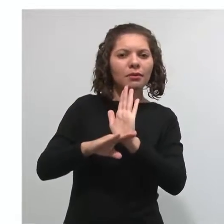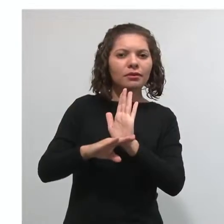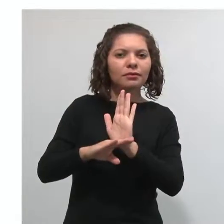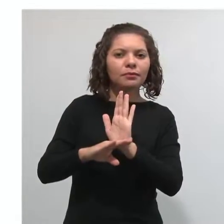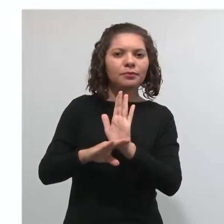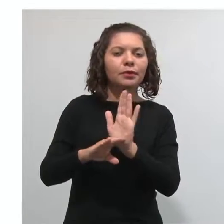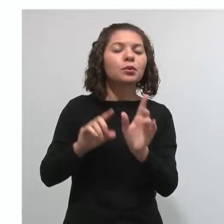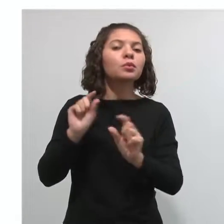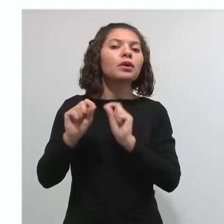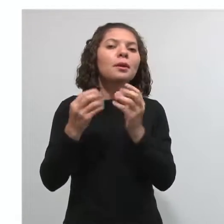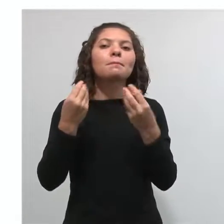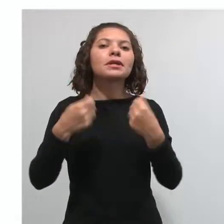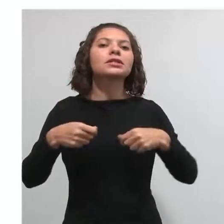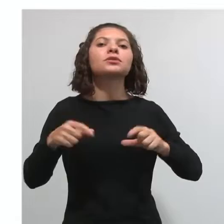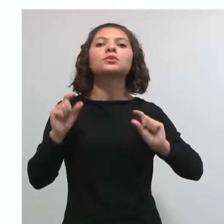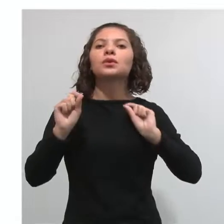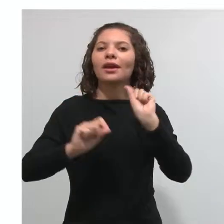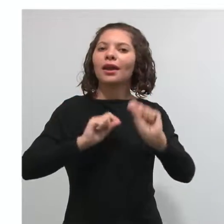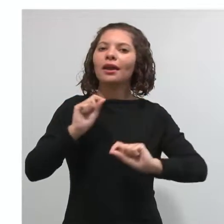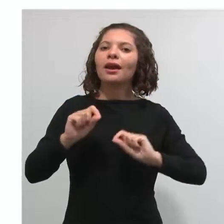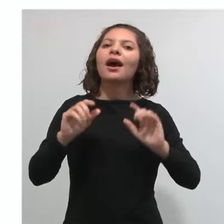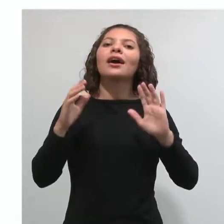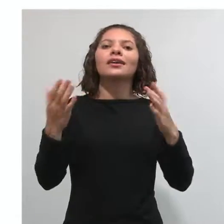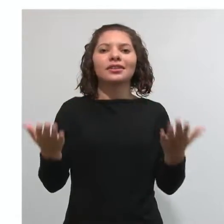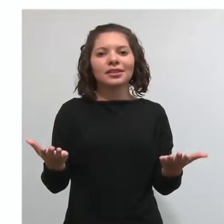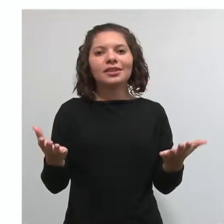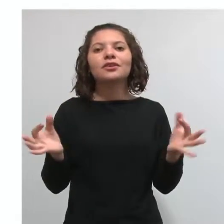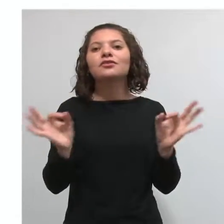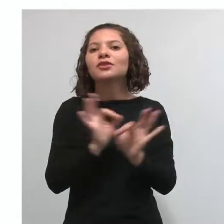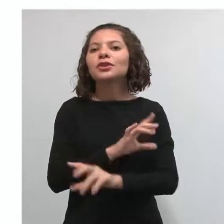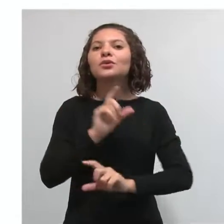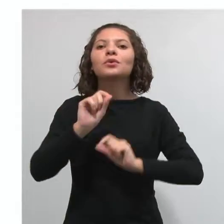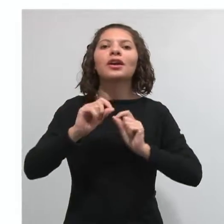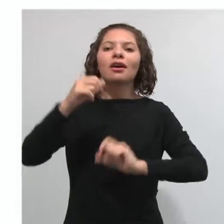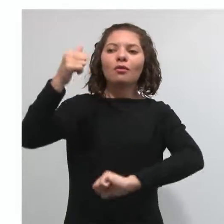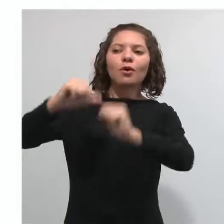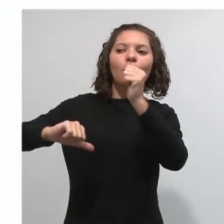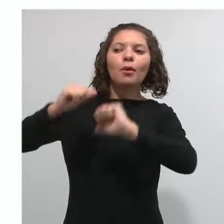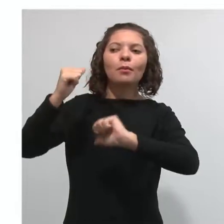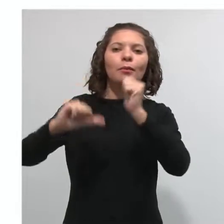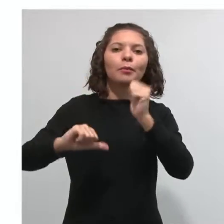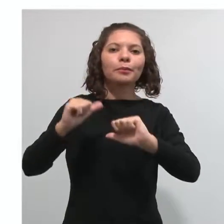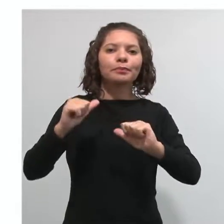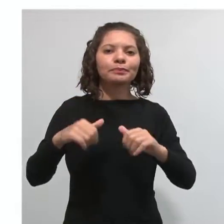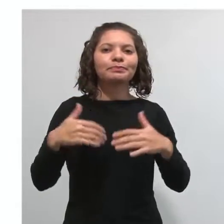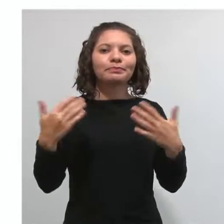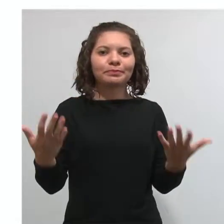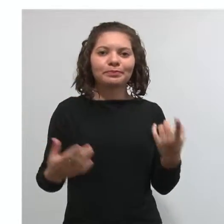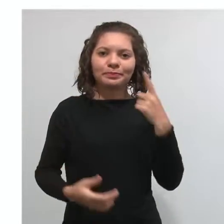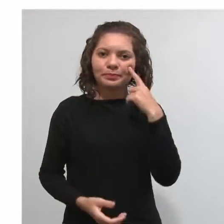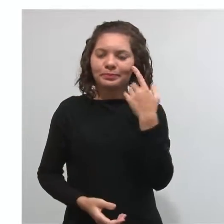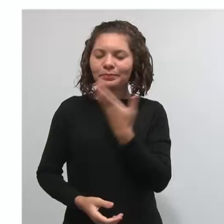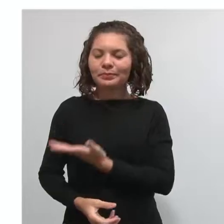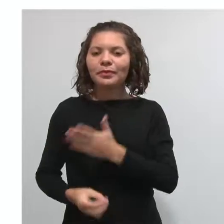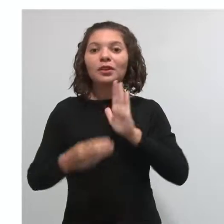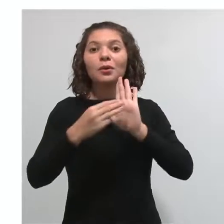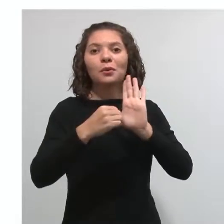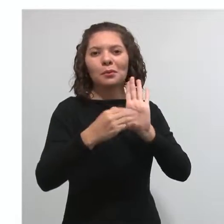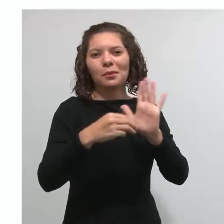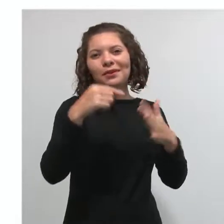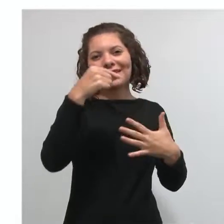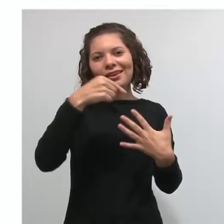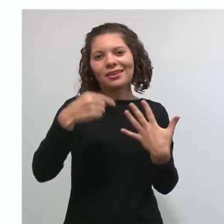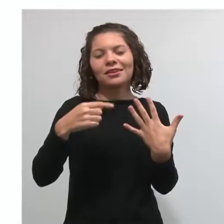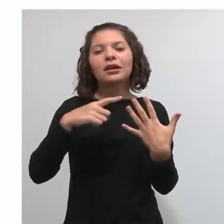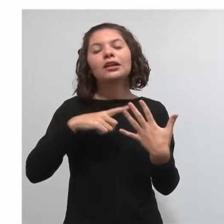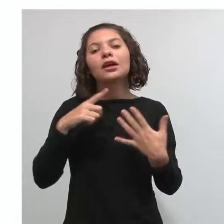estão envolvidos nisso, para poder depois a gente ter a parte de avaliação. E aí, avançando então nesses modelos teóricos, a gente tem um outro